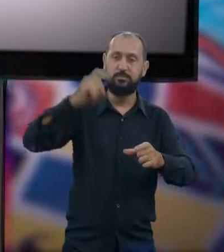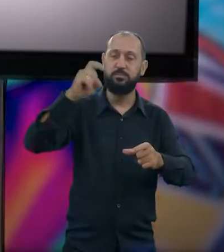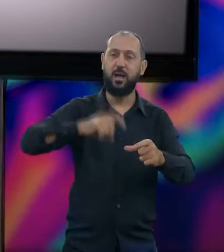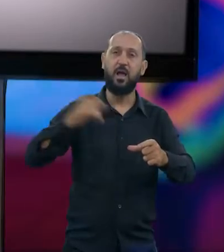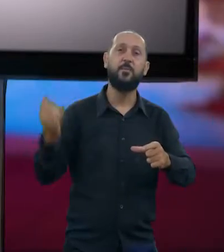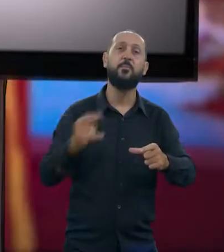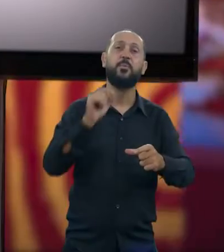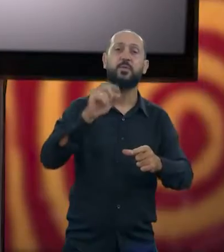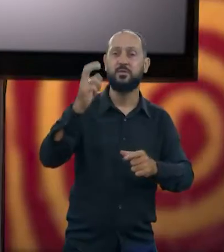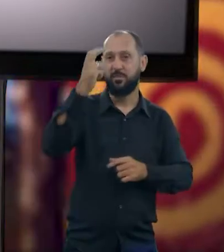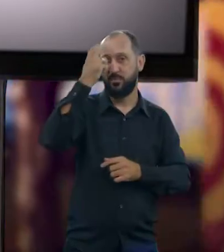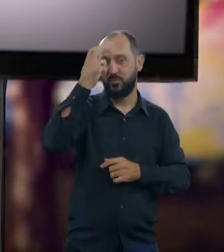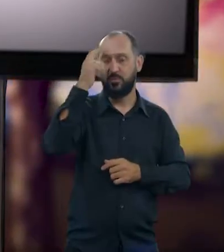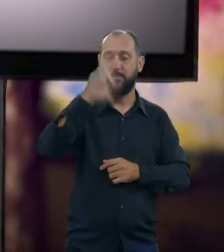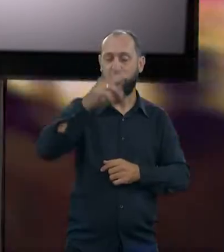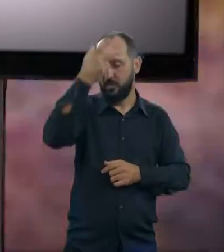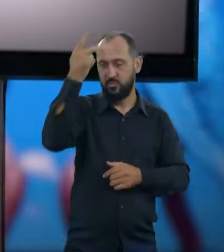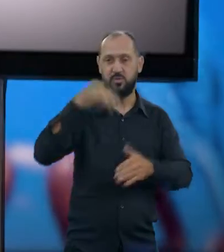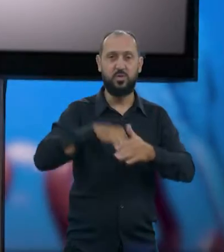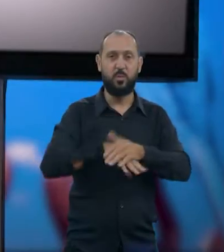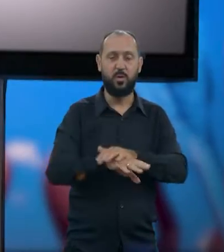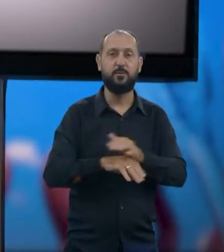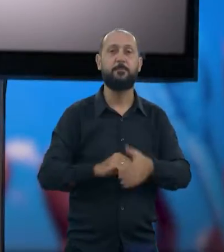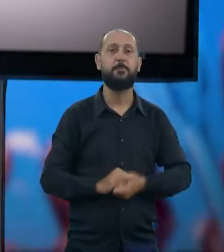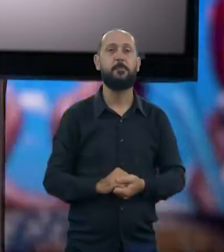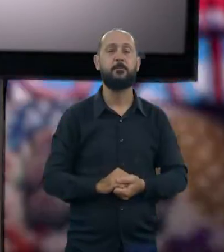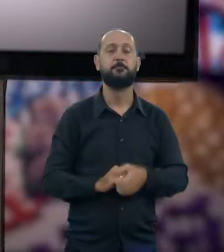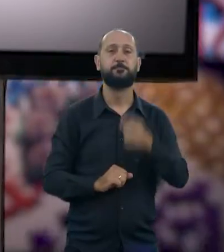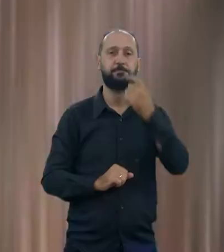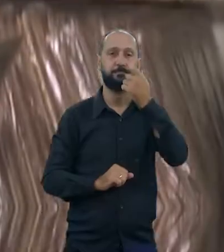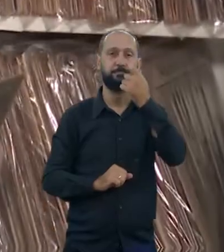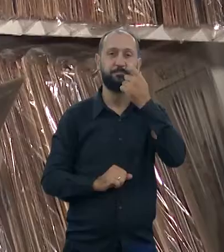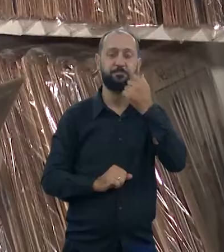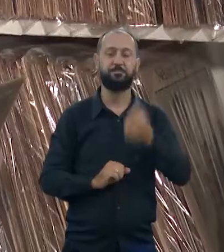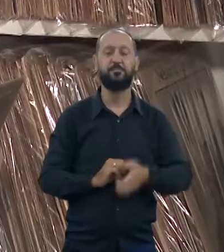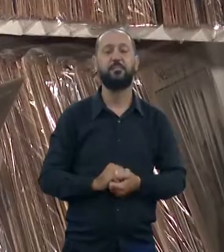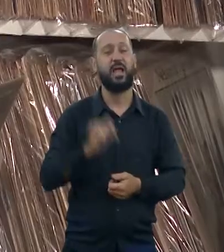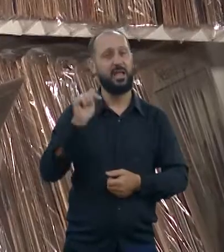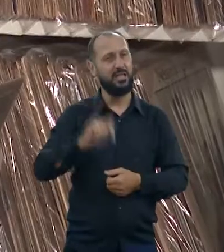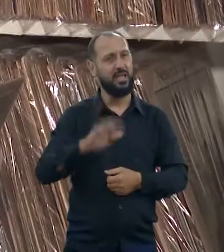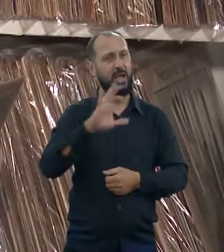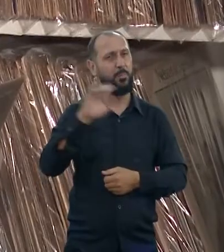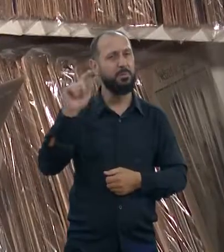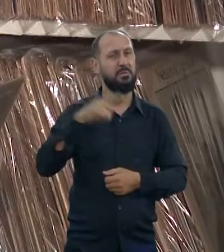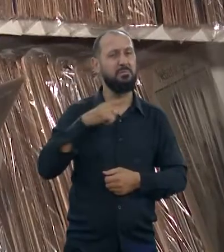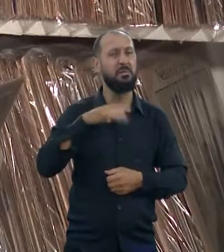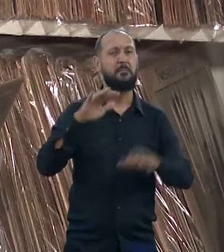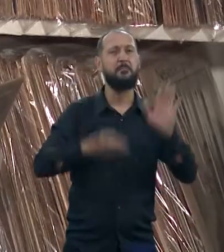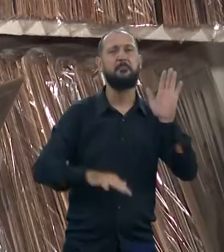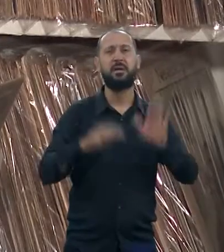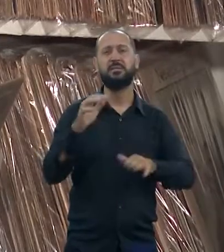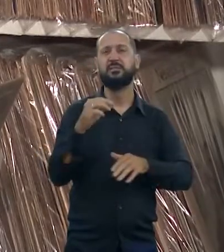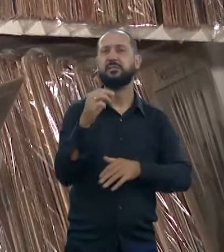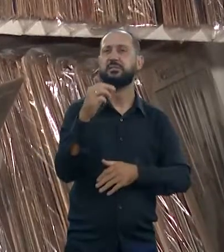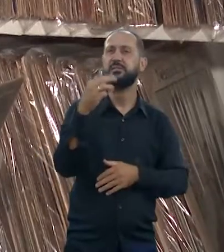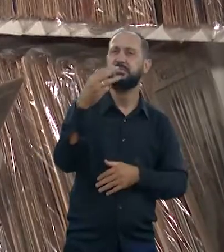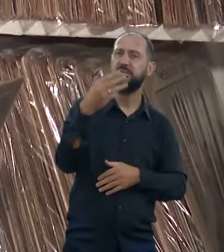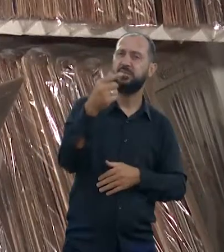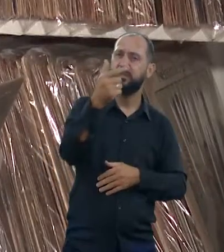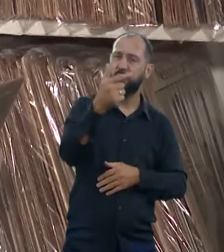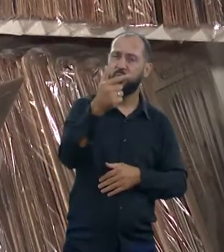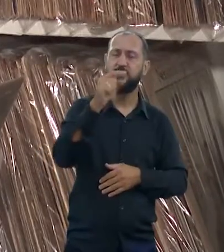dos discos para a cultura por meio de colecionadores. Aqui em Campo Grande eu tenho em torno